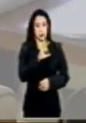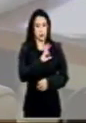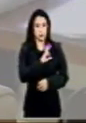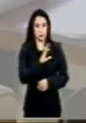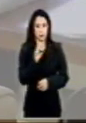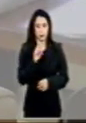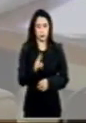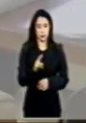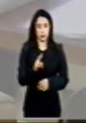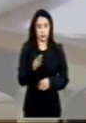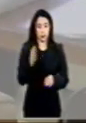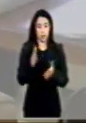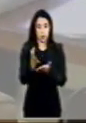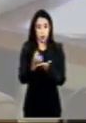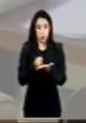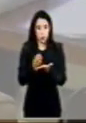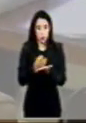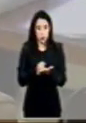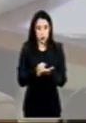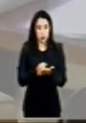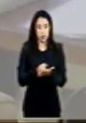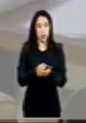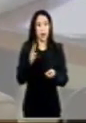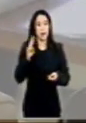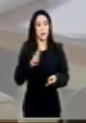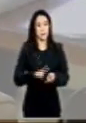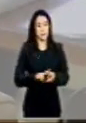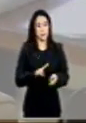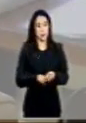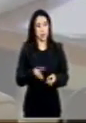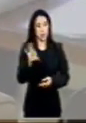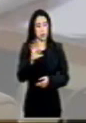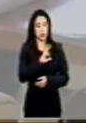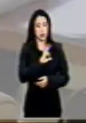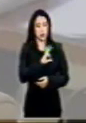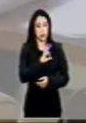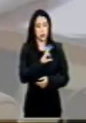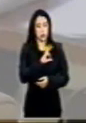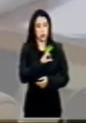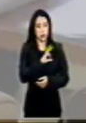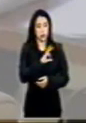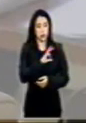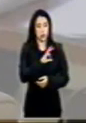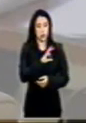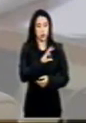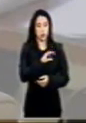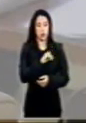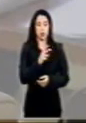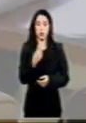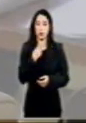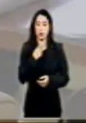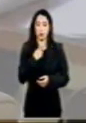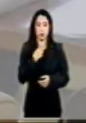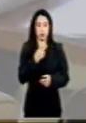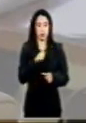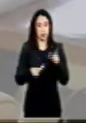diligências, pela prisão temporária de policiais legislativos, suspensão da função pública e busca e